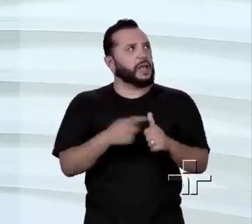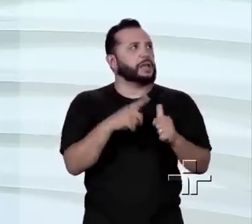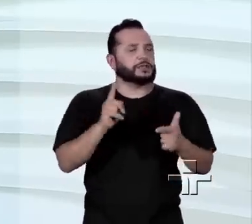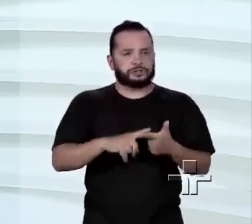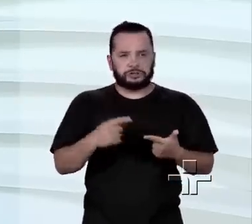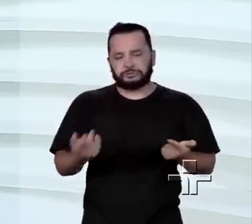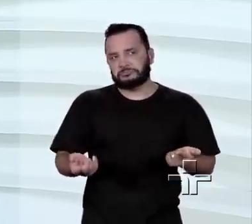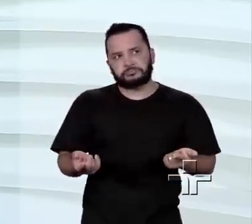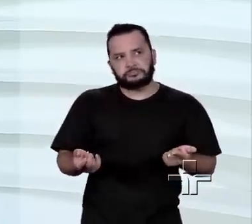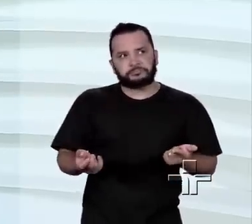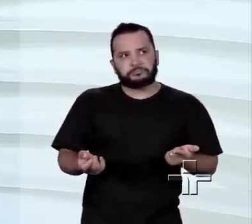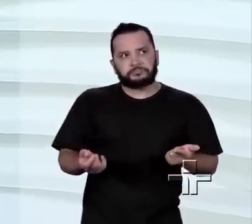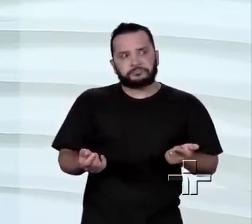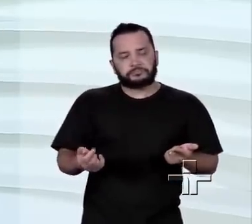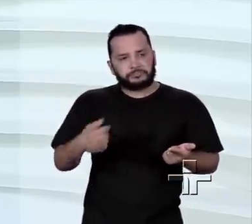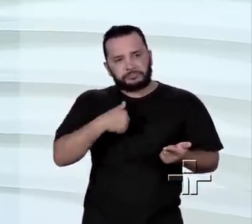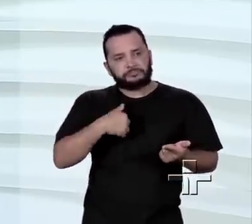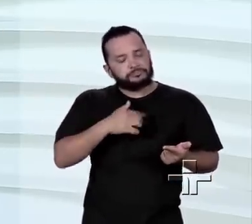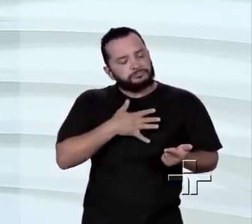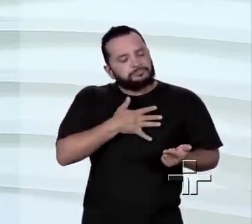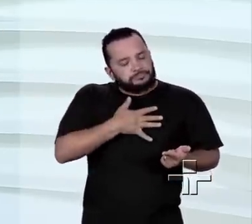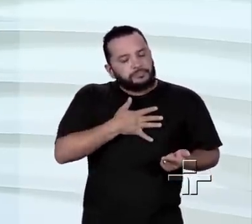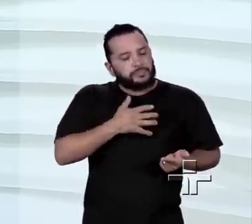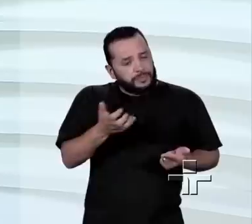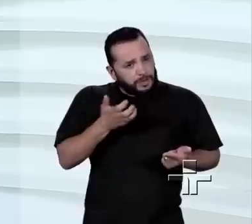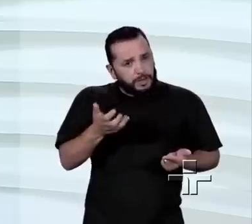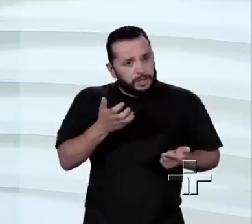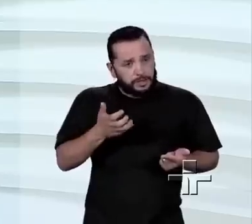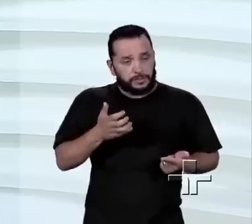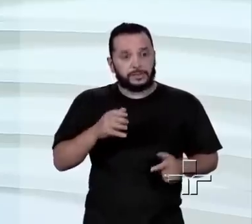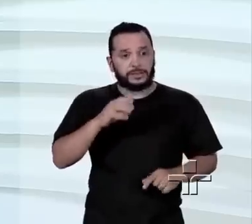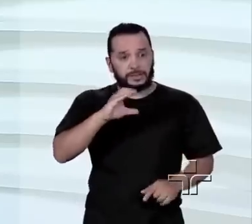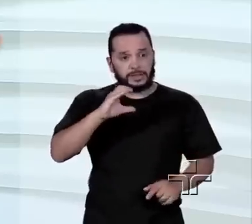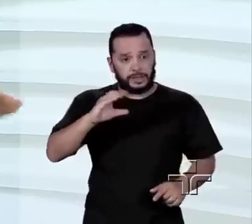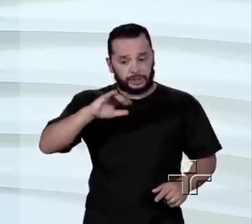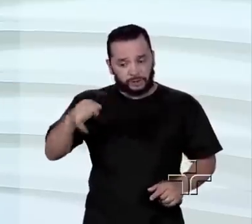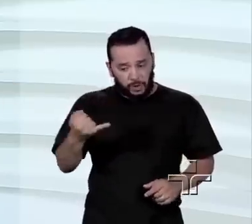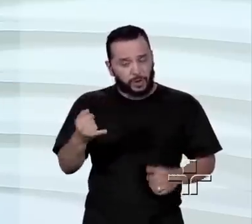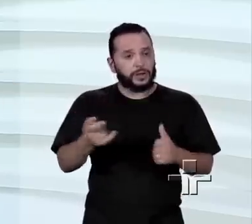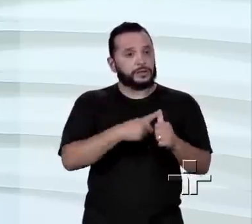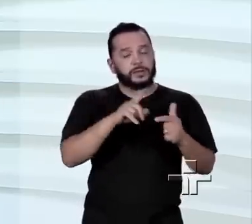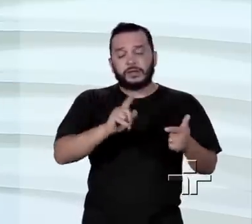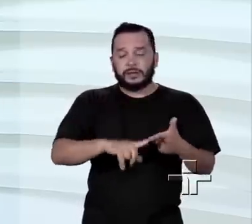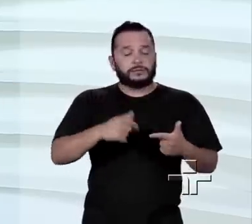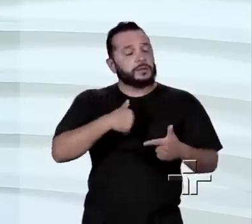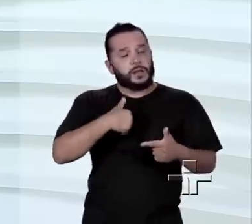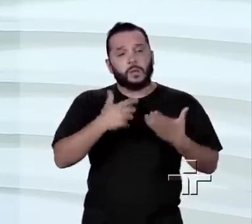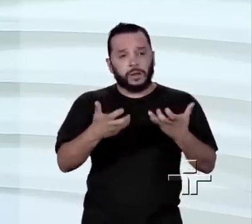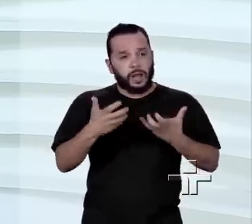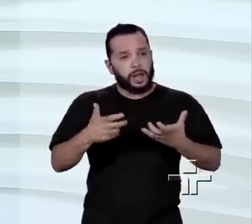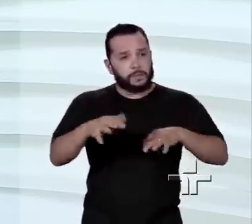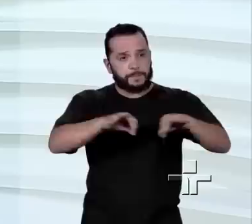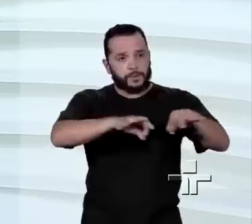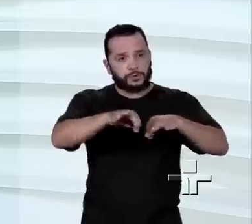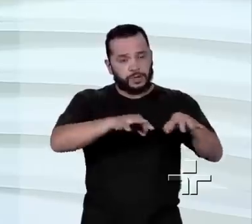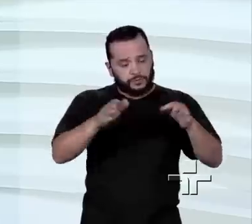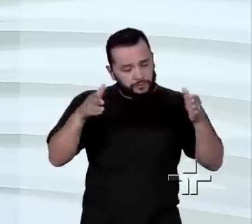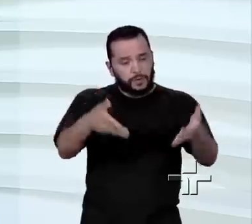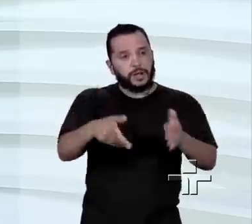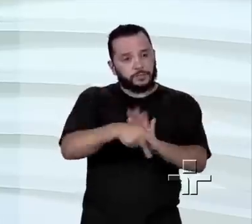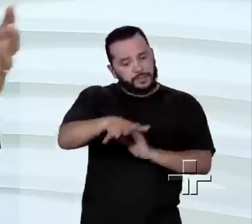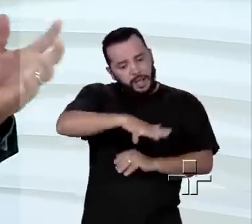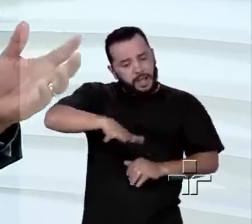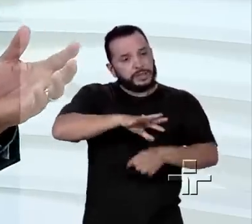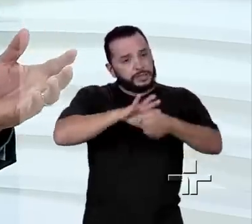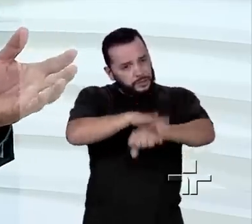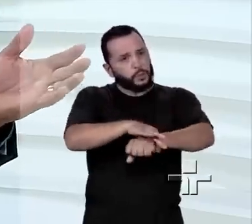Eu gostaria de estar na CCJ, eu gostaria de estar interagindo nos projetos focados na segurança